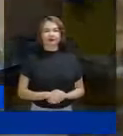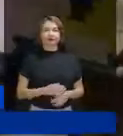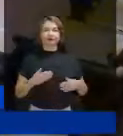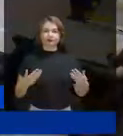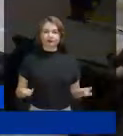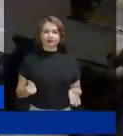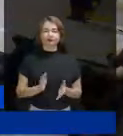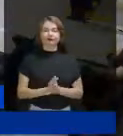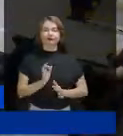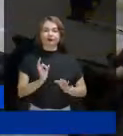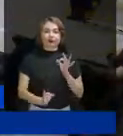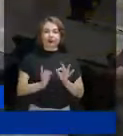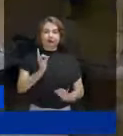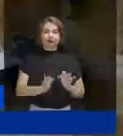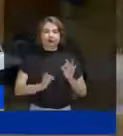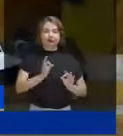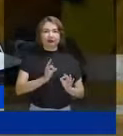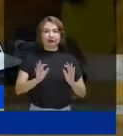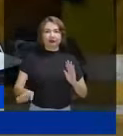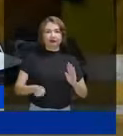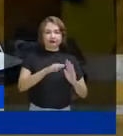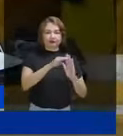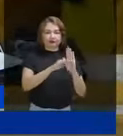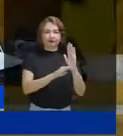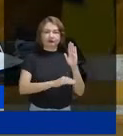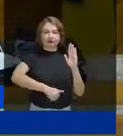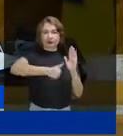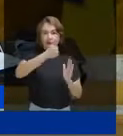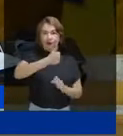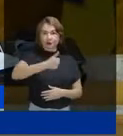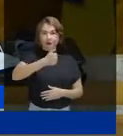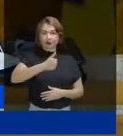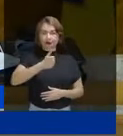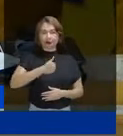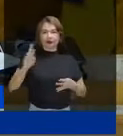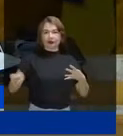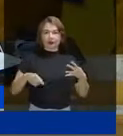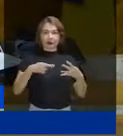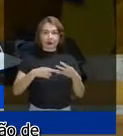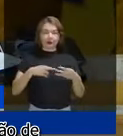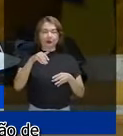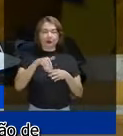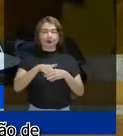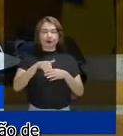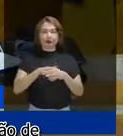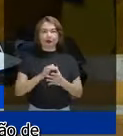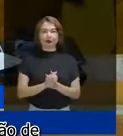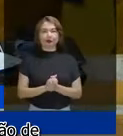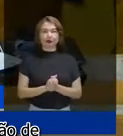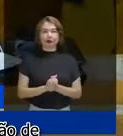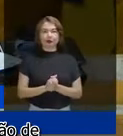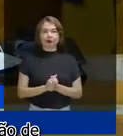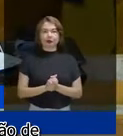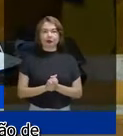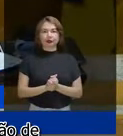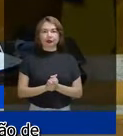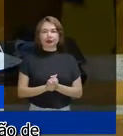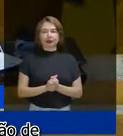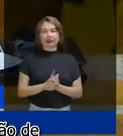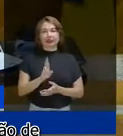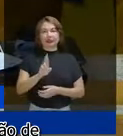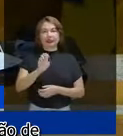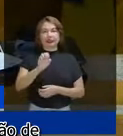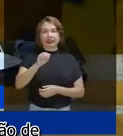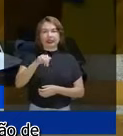Vamos em julgamento, item 1 da pauta, é o recurso eleitoral no requerimento de regularização de